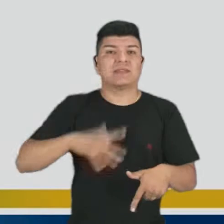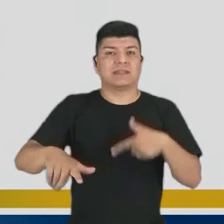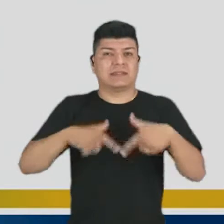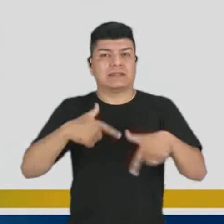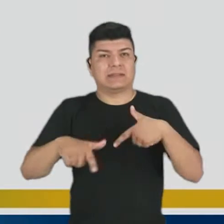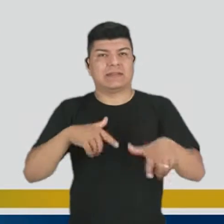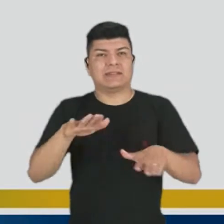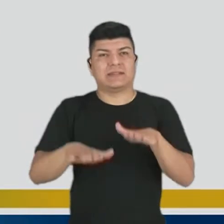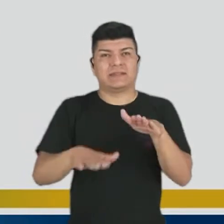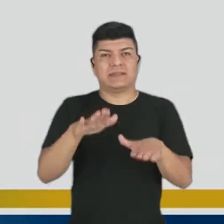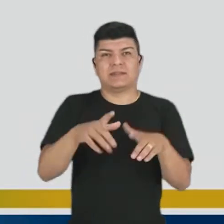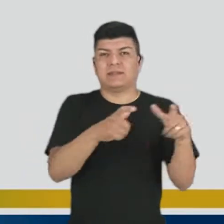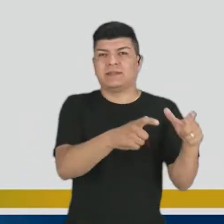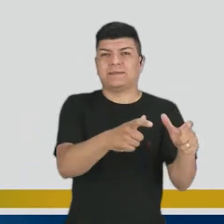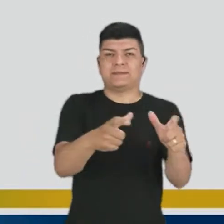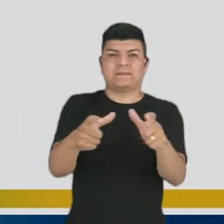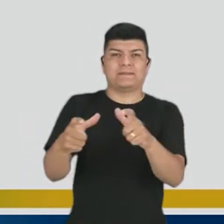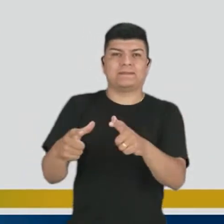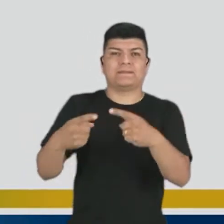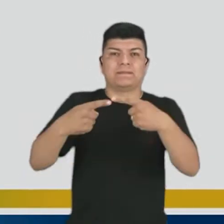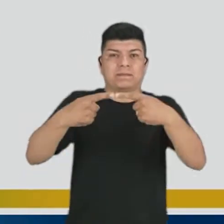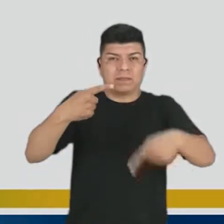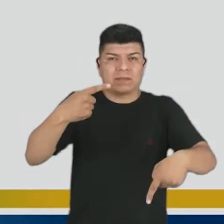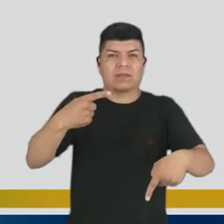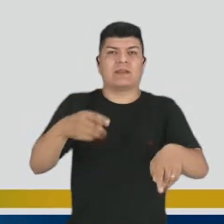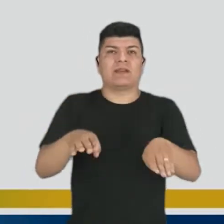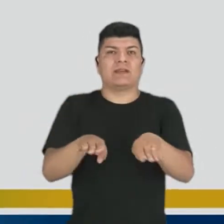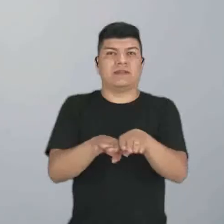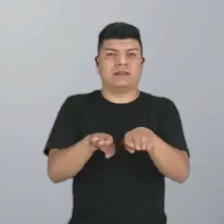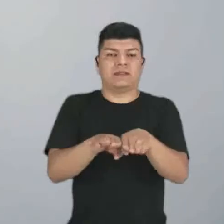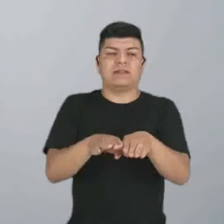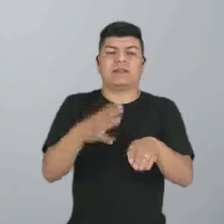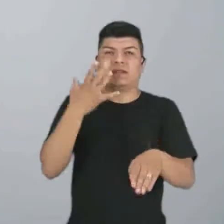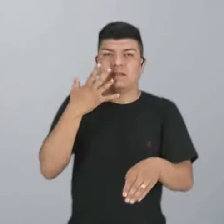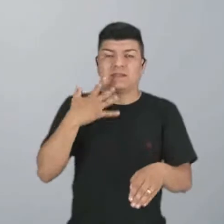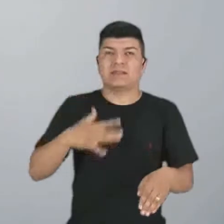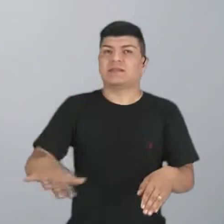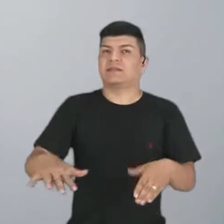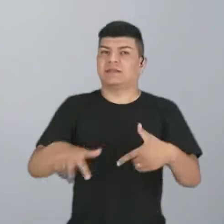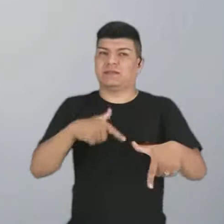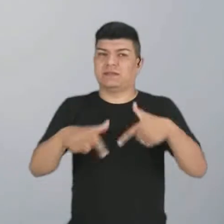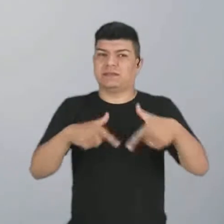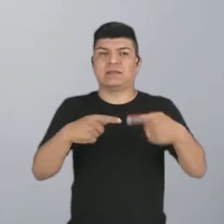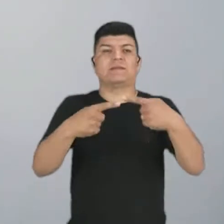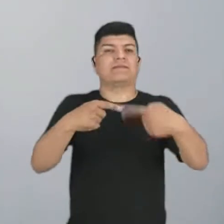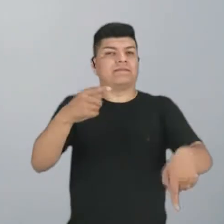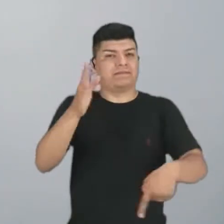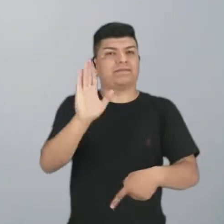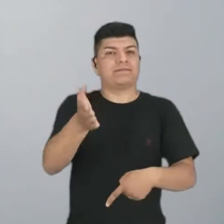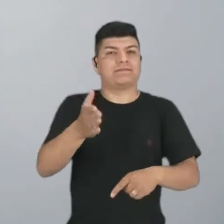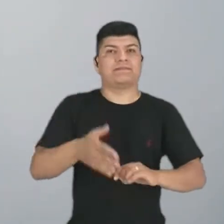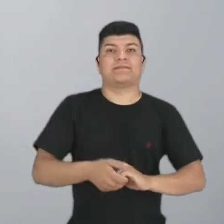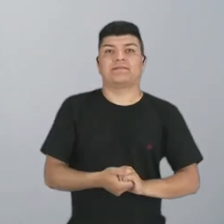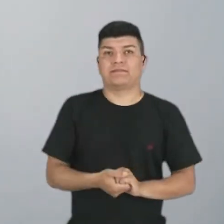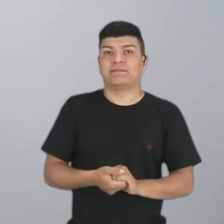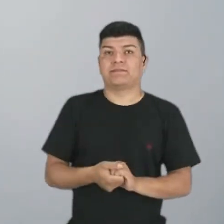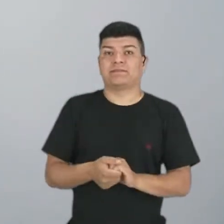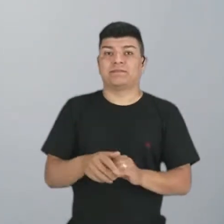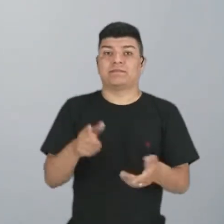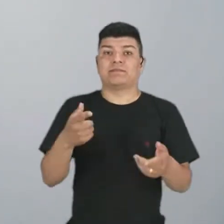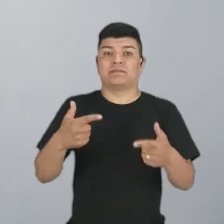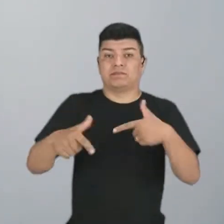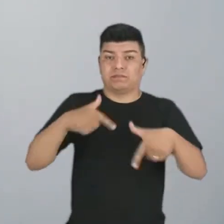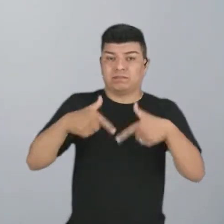muitas vezes em locais proibidos, né? O fato de a criança trabalhar já é proibido no Brasil. Então, essa